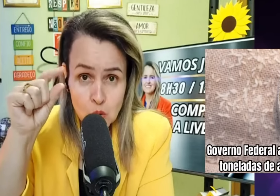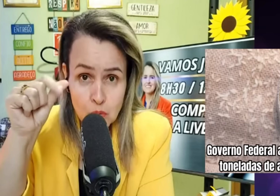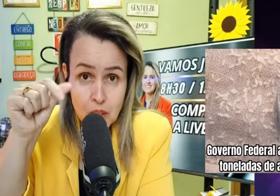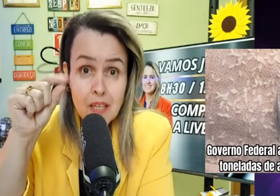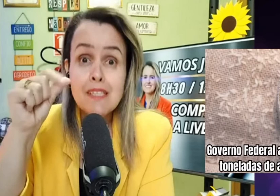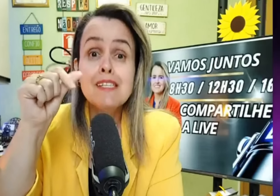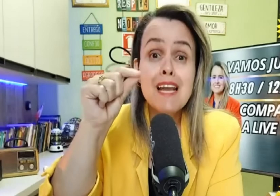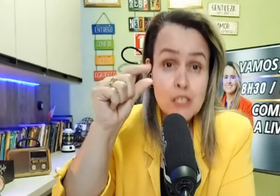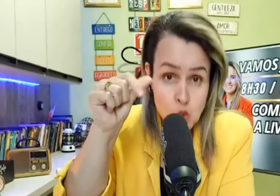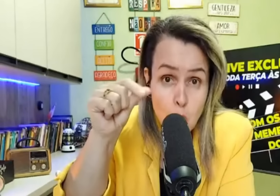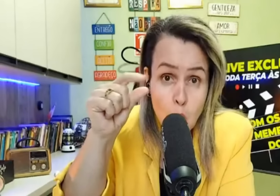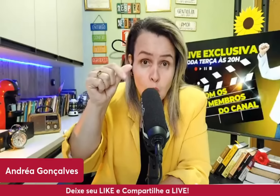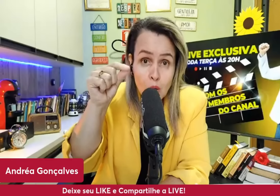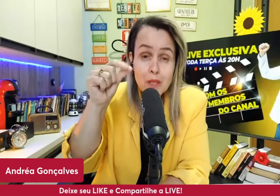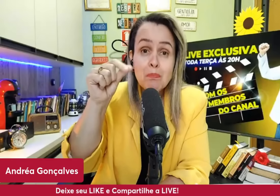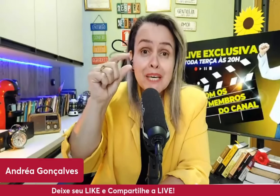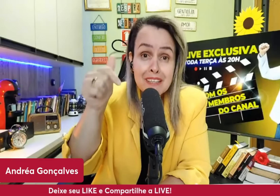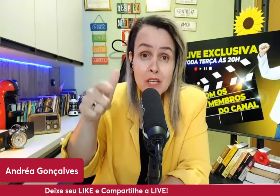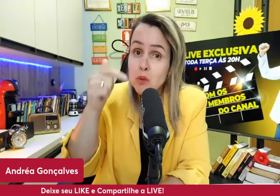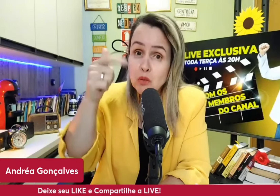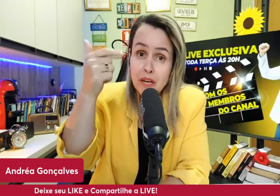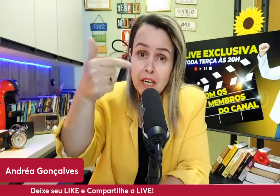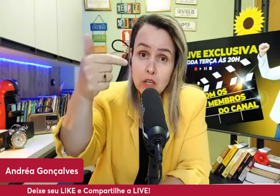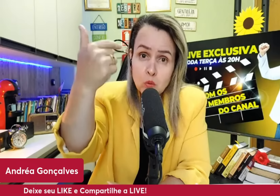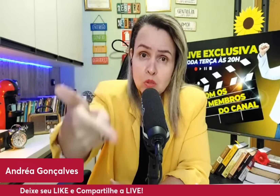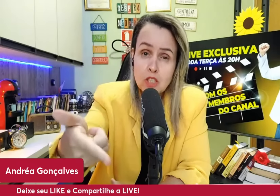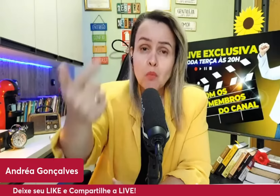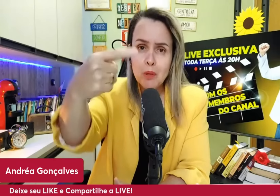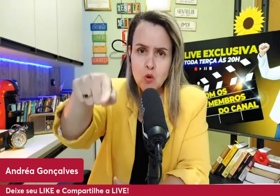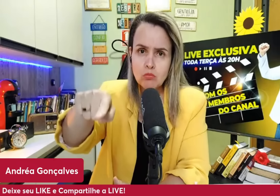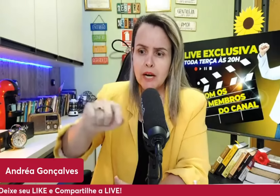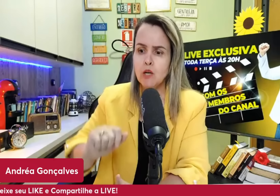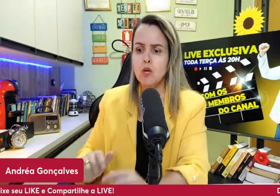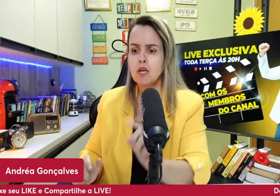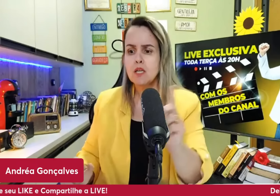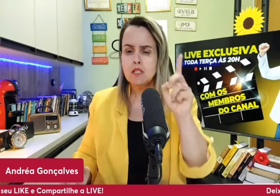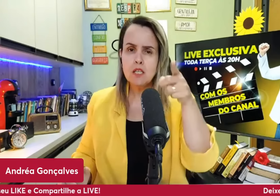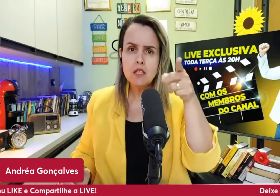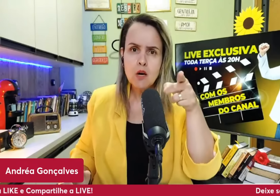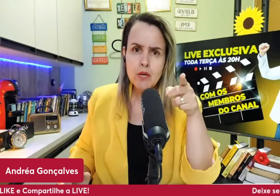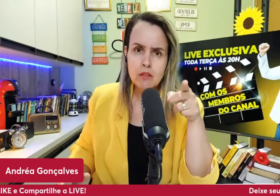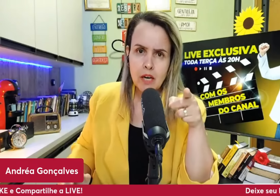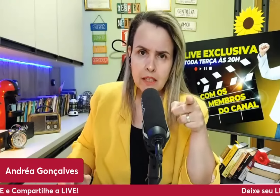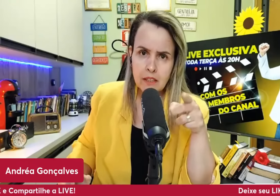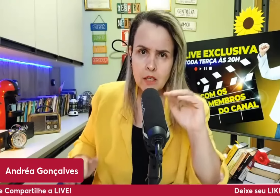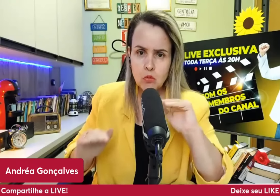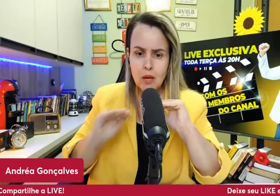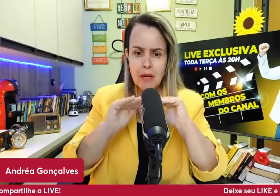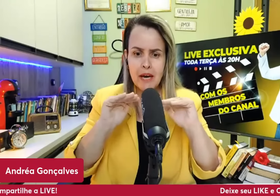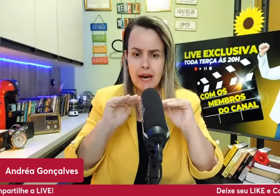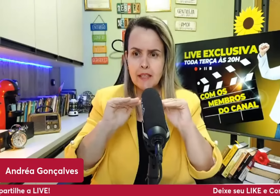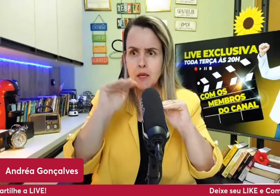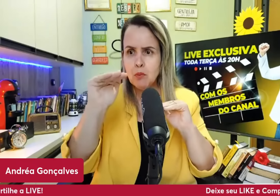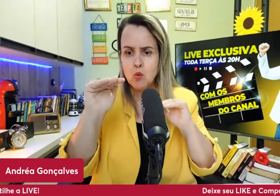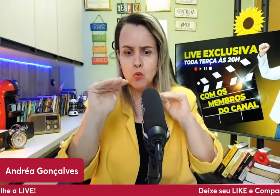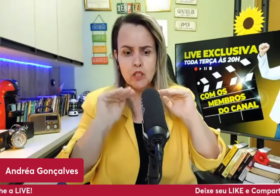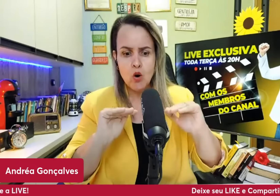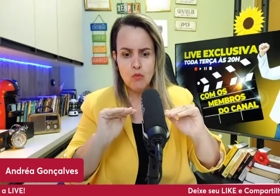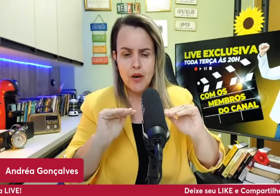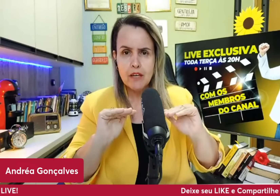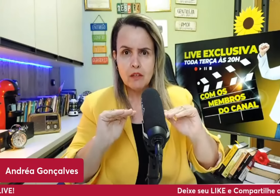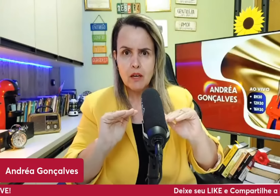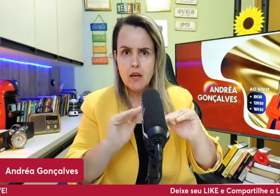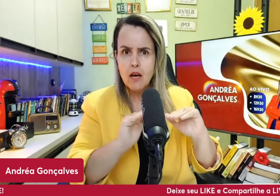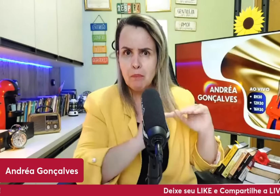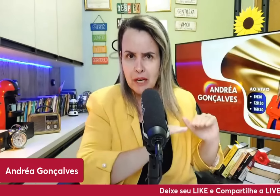Catástrofe e se lascou e perdeu e não vai ganhar um tustão pelo contrário se não entrar dentro da mercada da procura